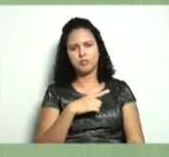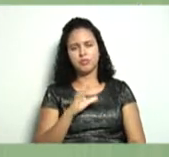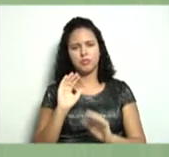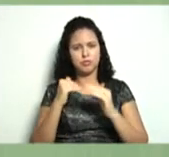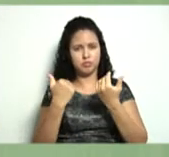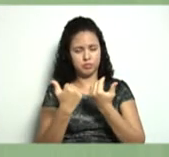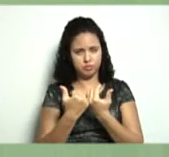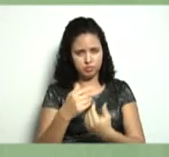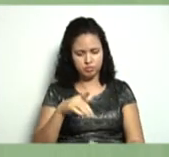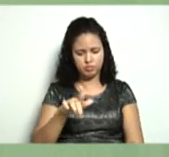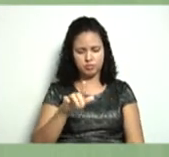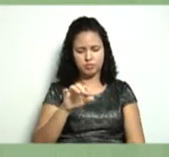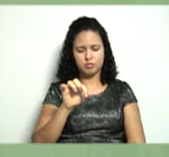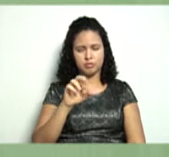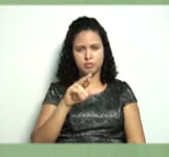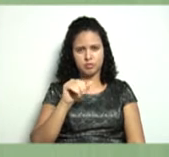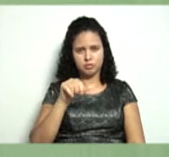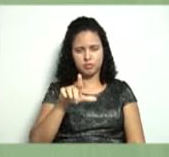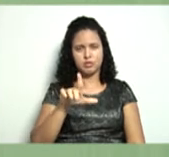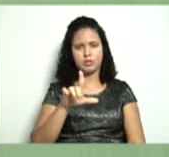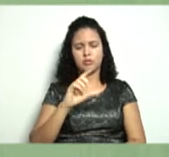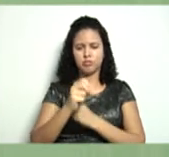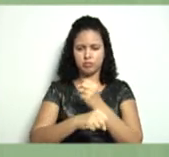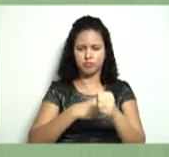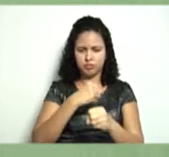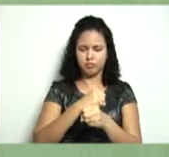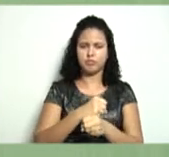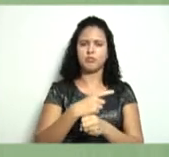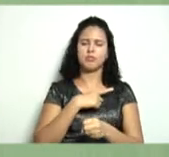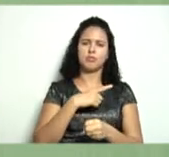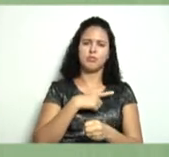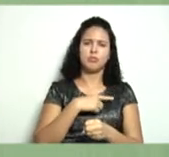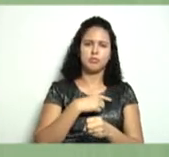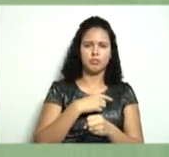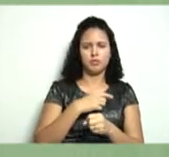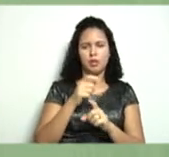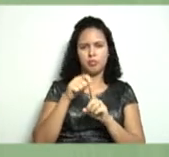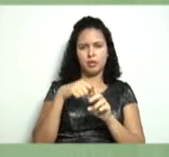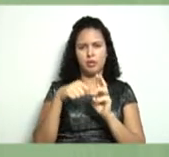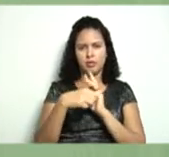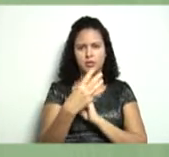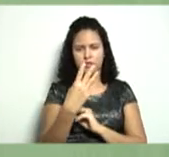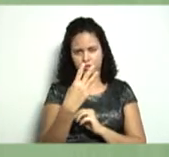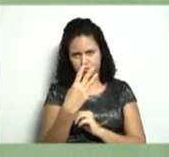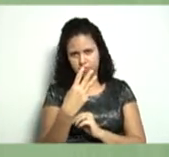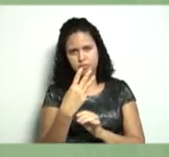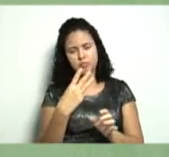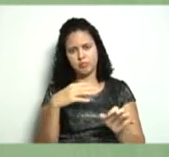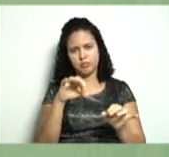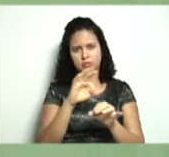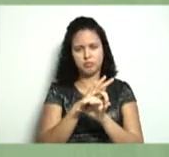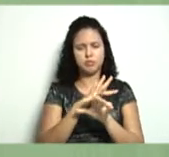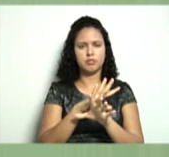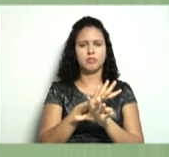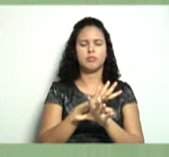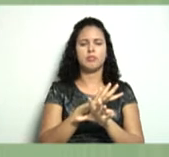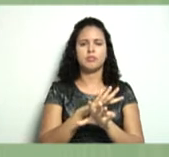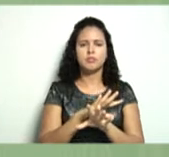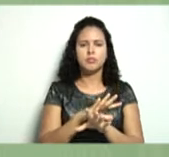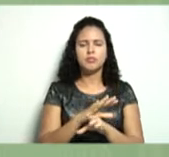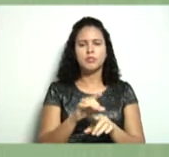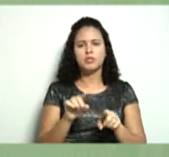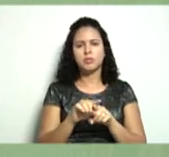Geral Ordinária deverá ser realizada anualmente nos 3 primeiros meses após o término do exercício social e